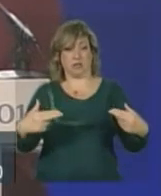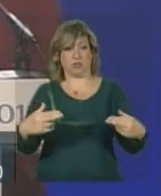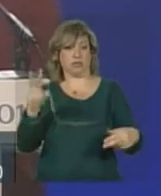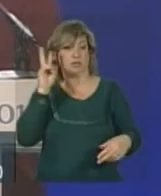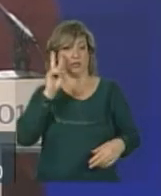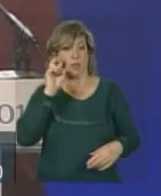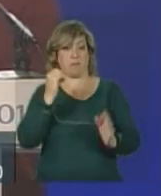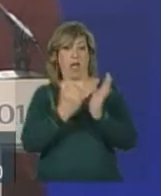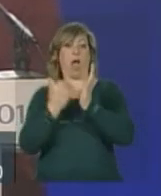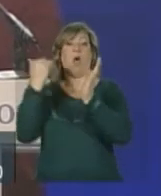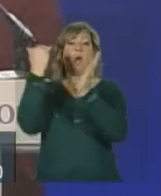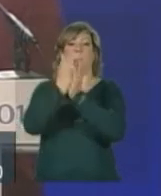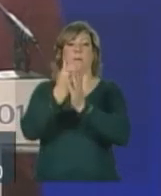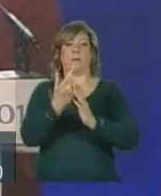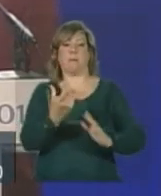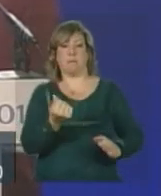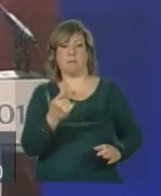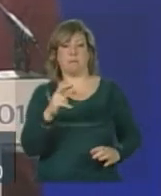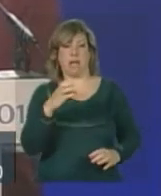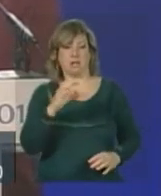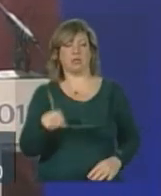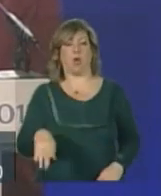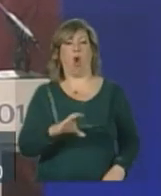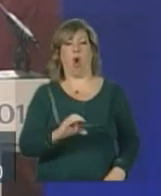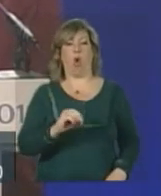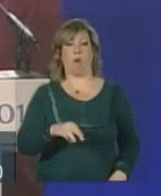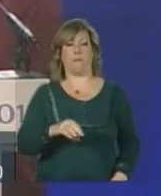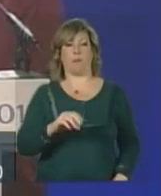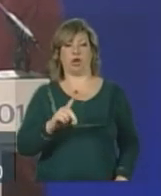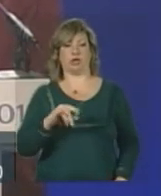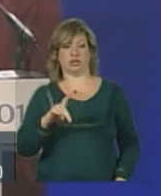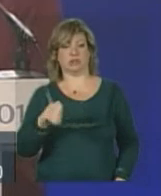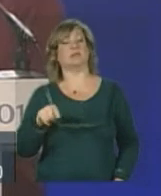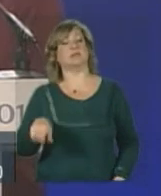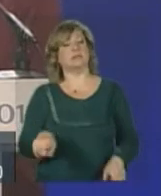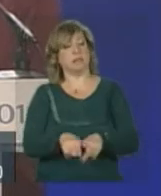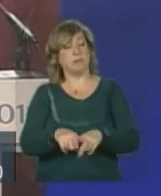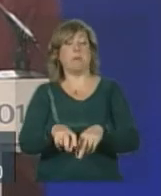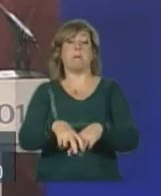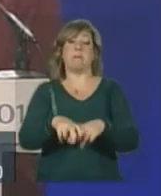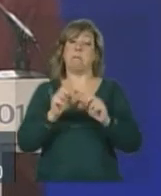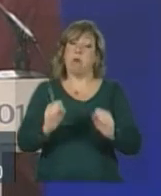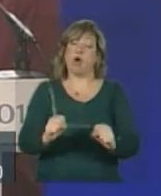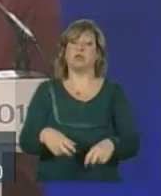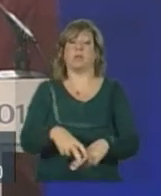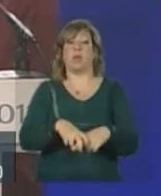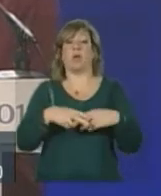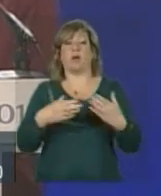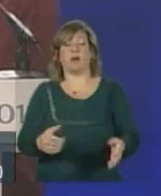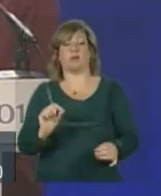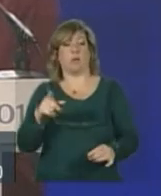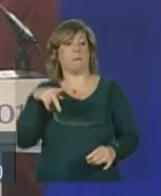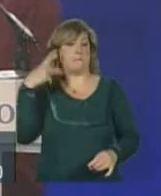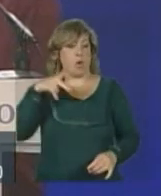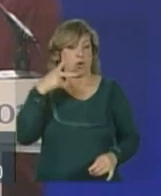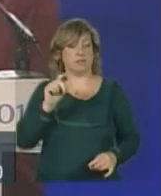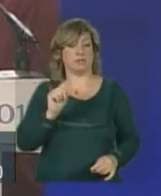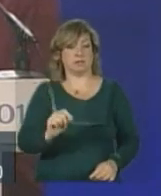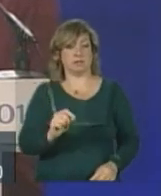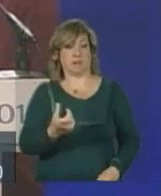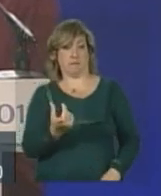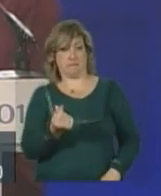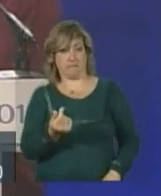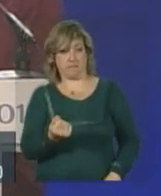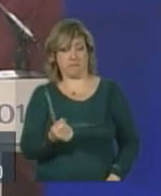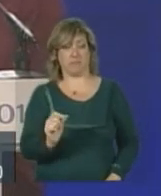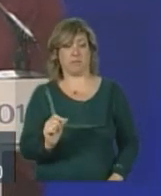preços das commodities pode também ser derivada do fato de que políticas fiscais, aliás, políticas